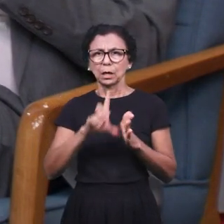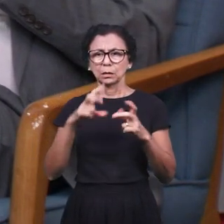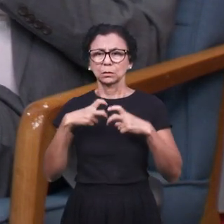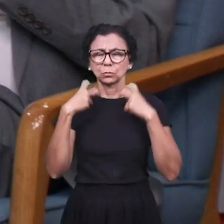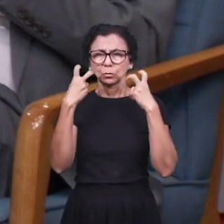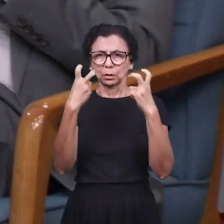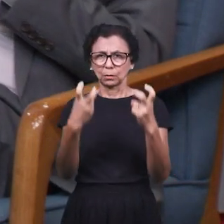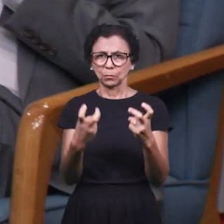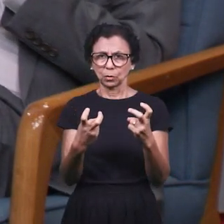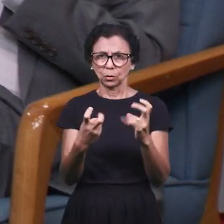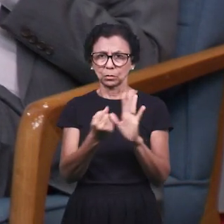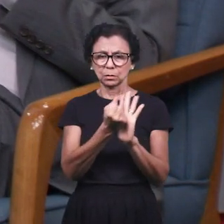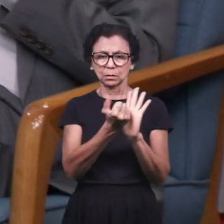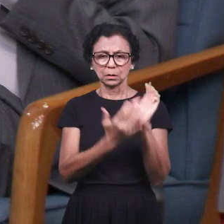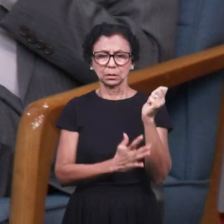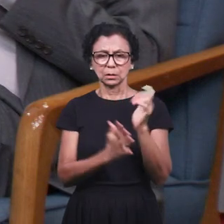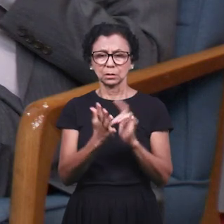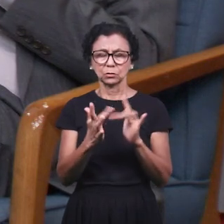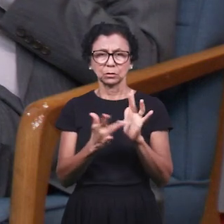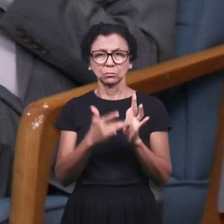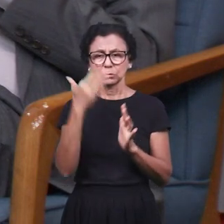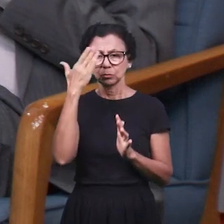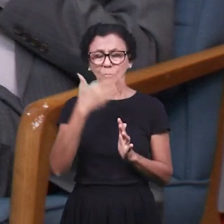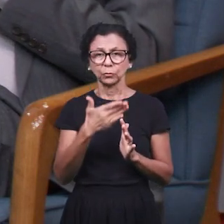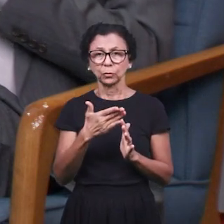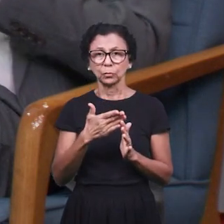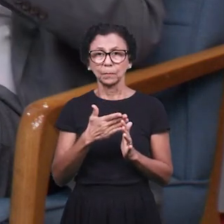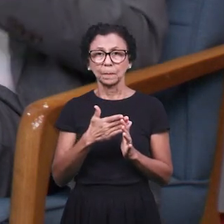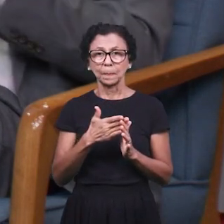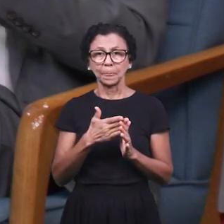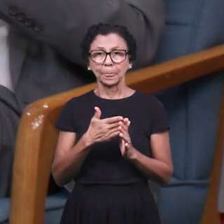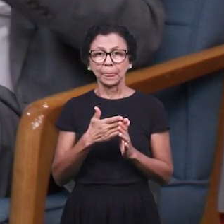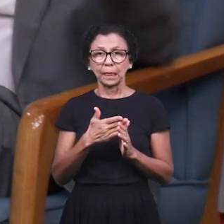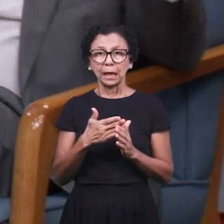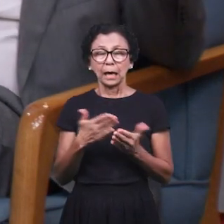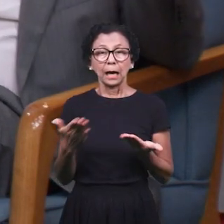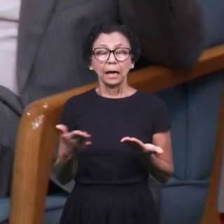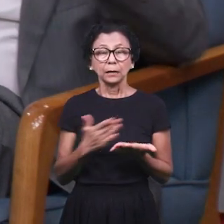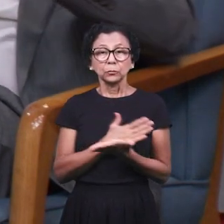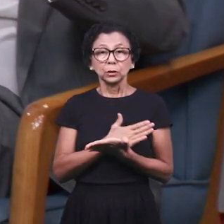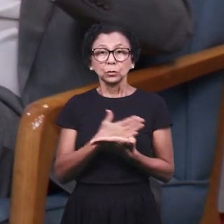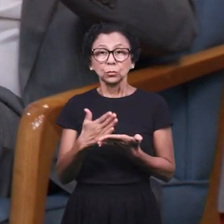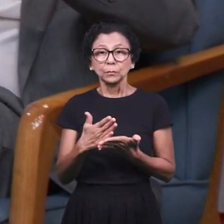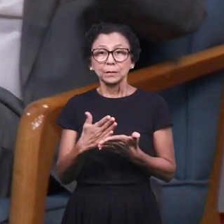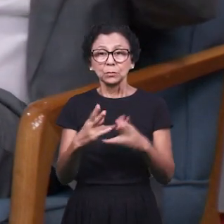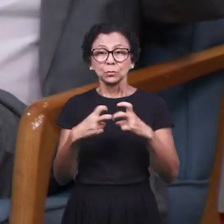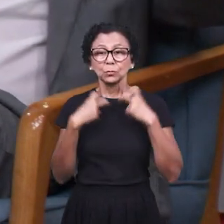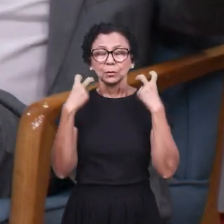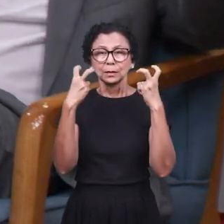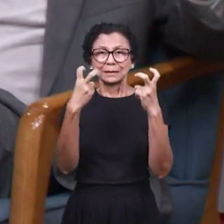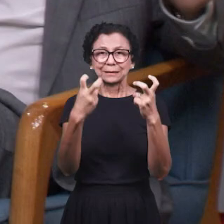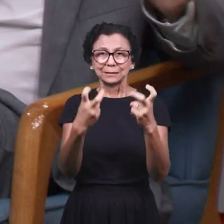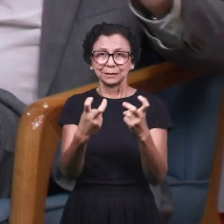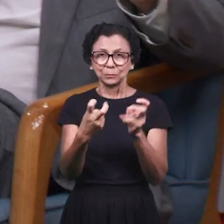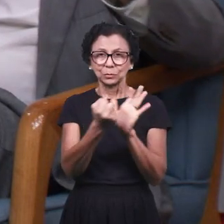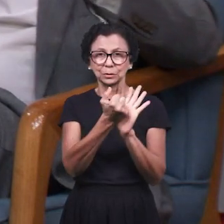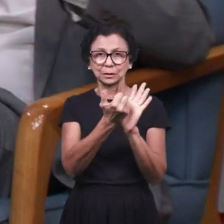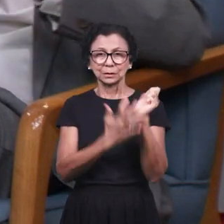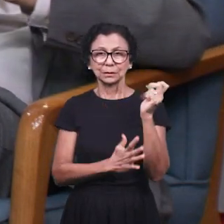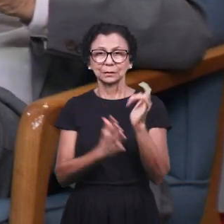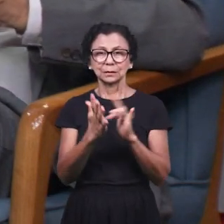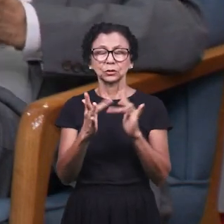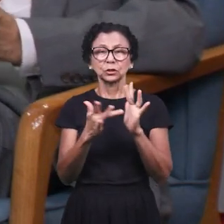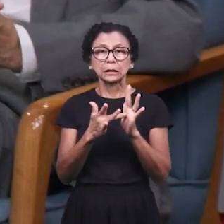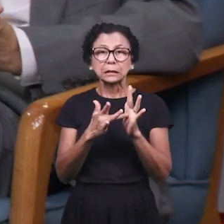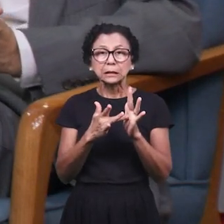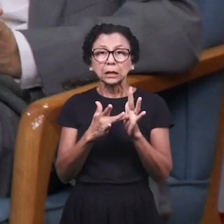visto. E o Senhor disse: vou abrir a cortina. Quando ele fez o clamor, a cortina viu, e ele viu o que acontecia